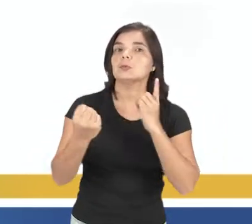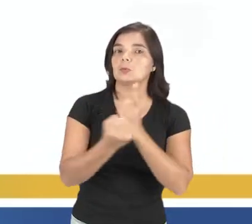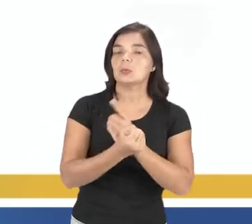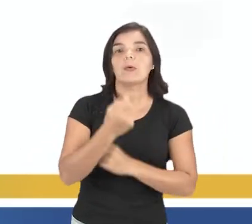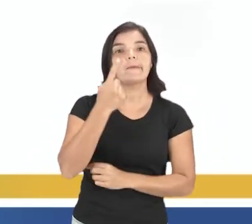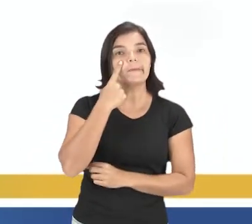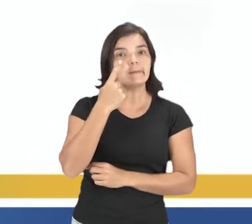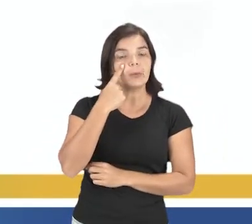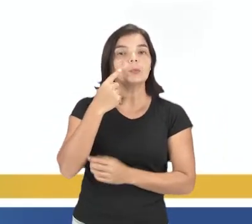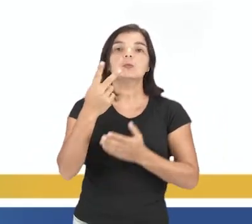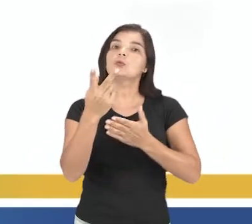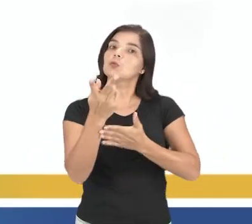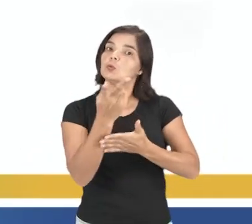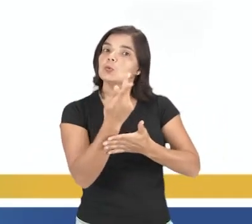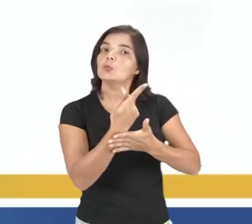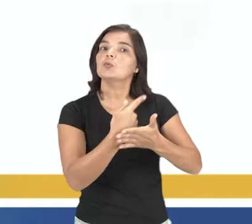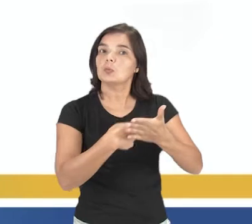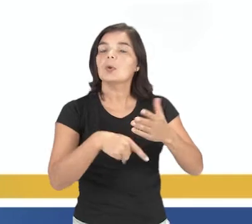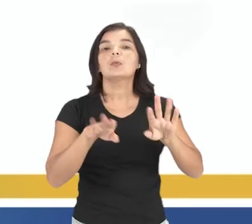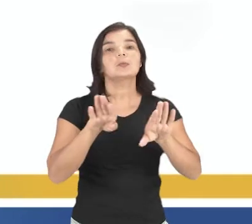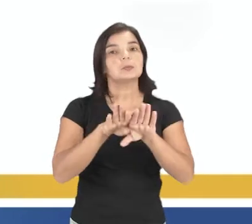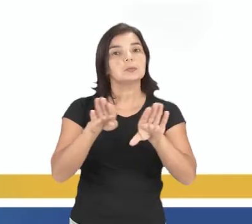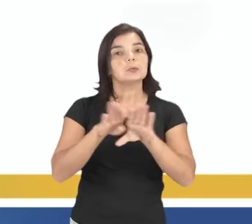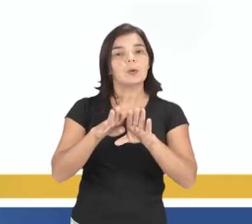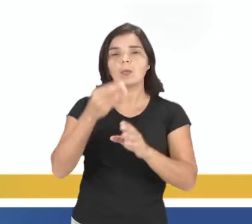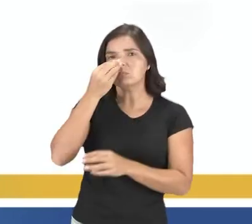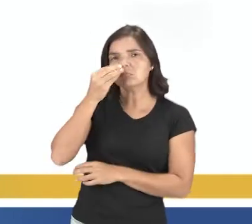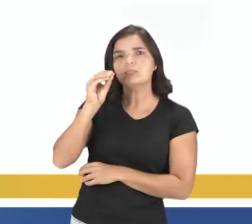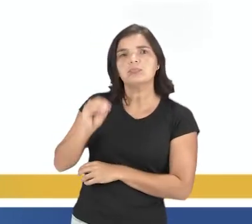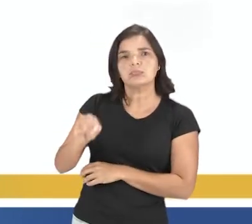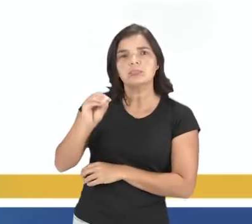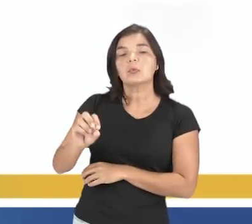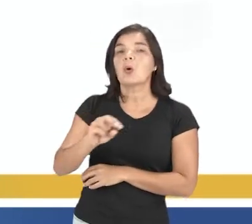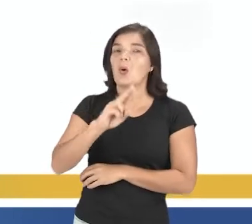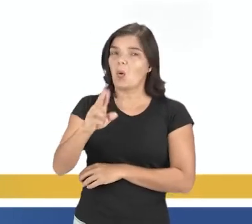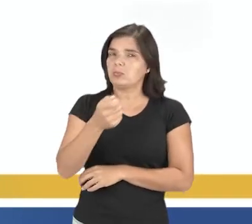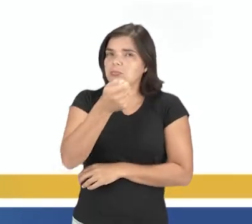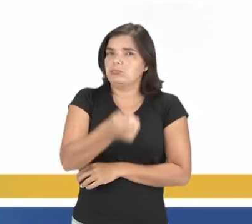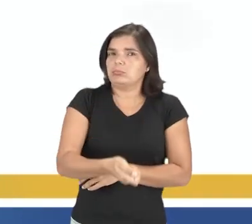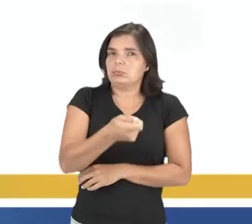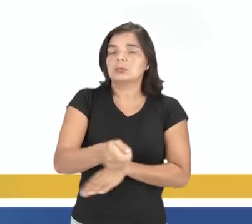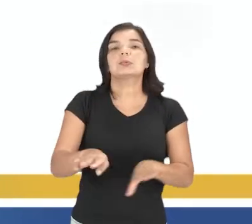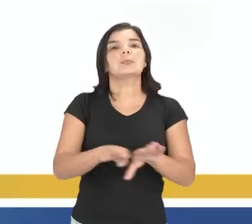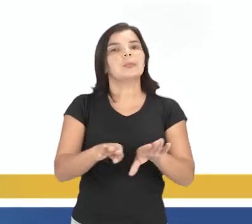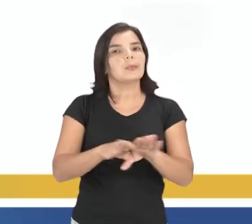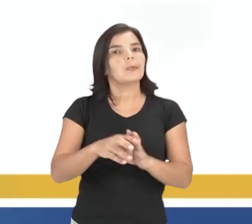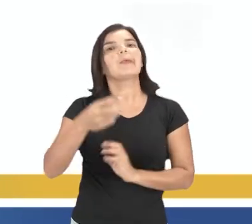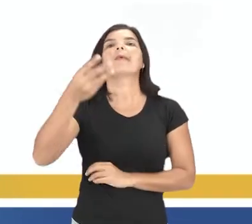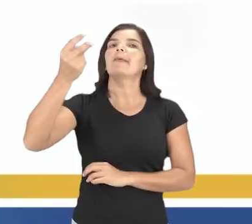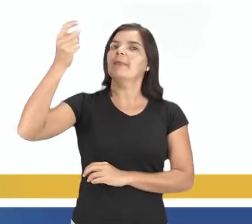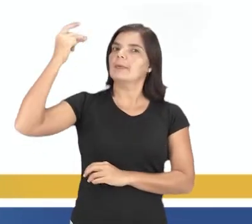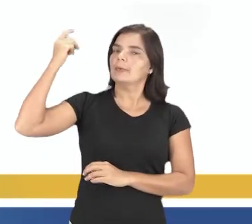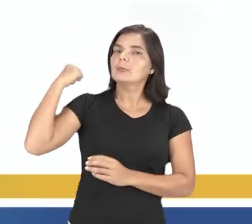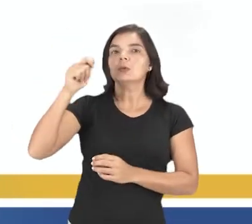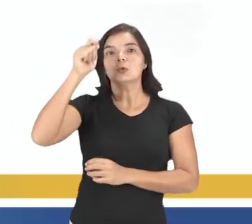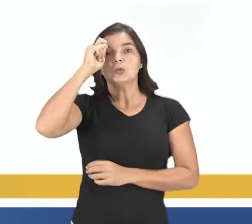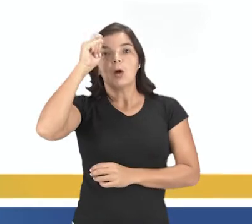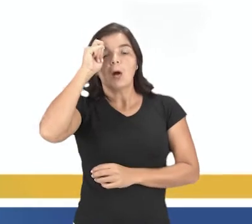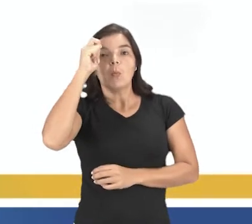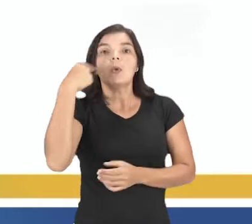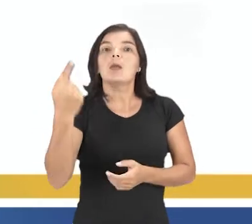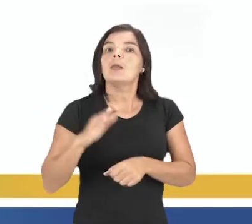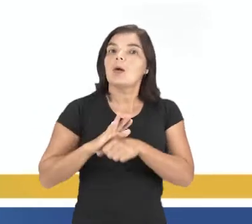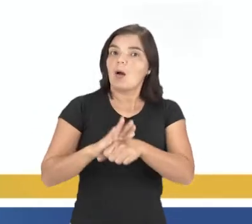Então nós vamos ter uma arte que era ali, de alguma forma, desprezada ou marginalizada. Tanto que naquela época os autores, os artistas, eles